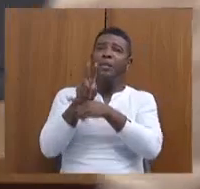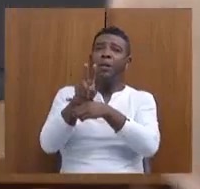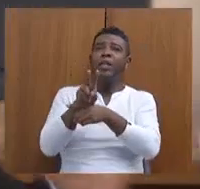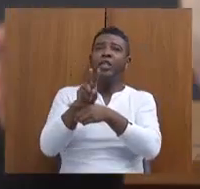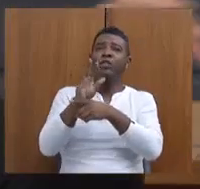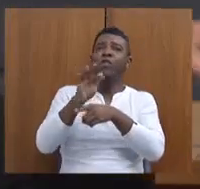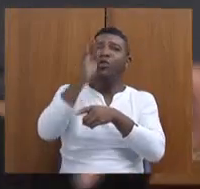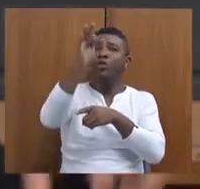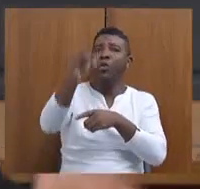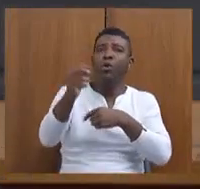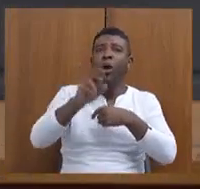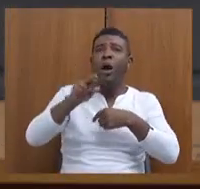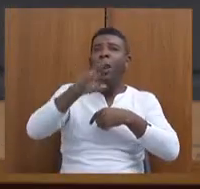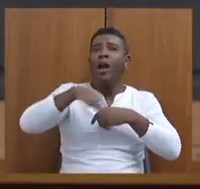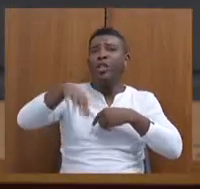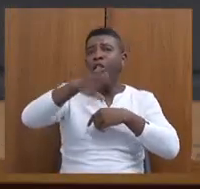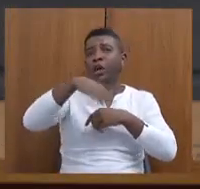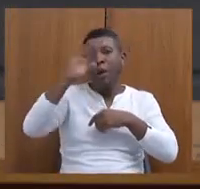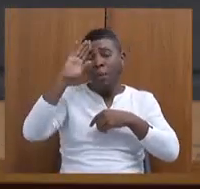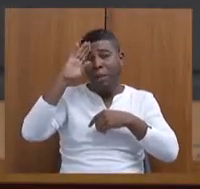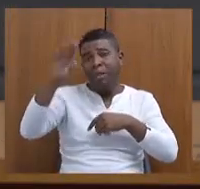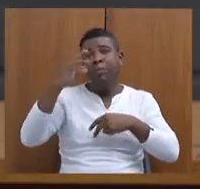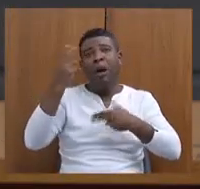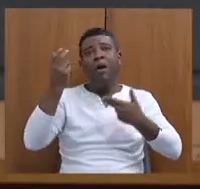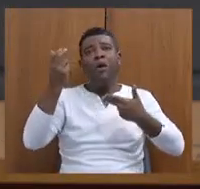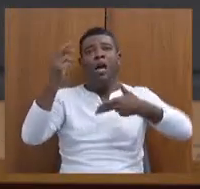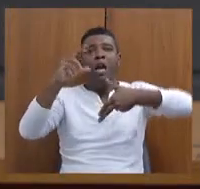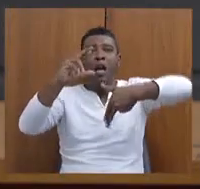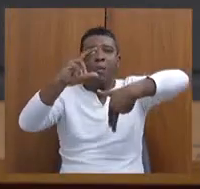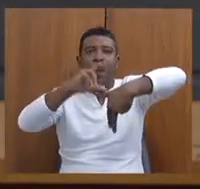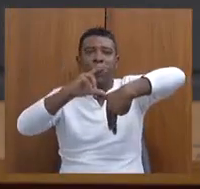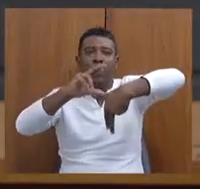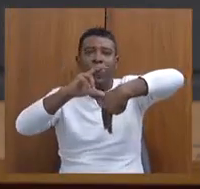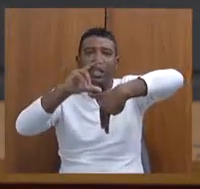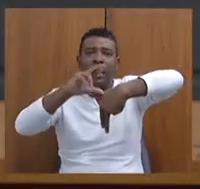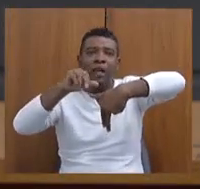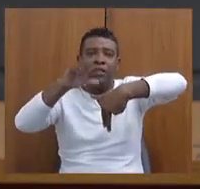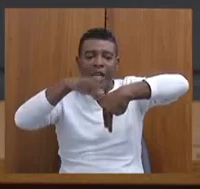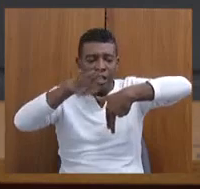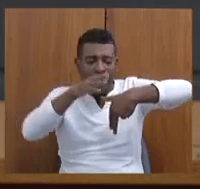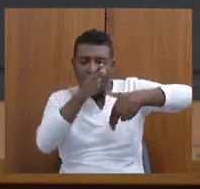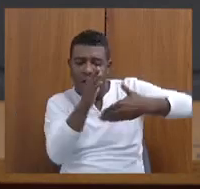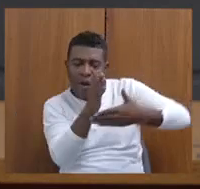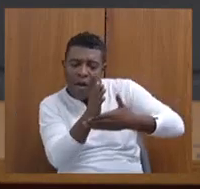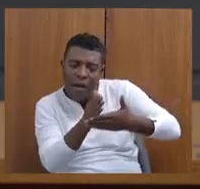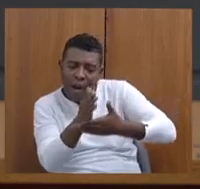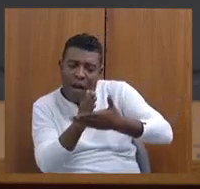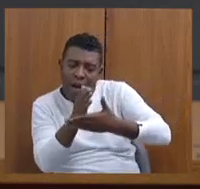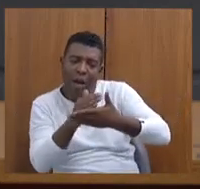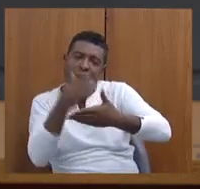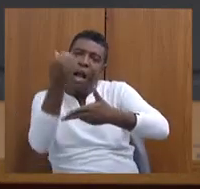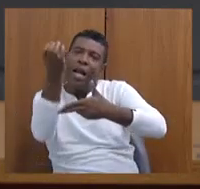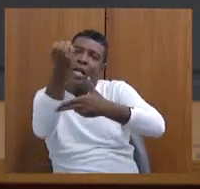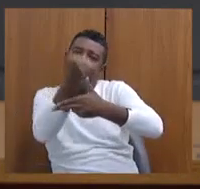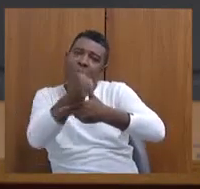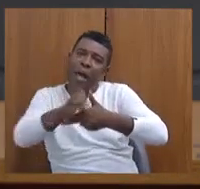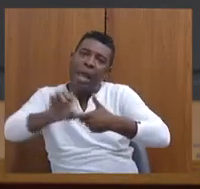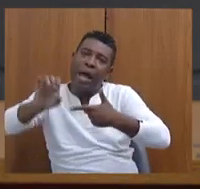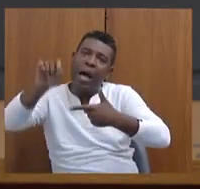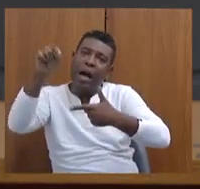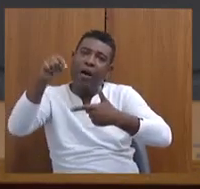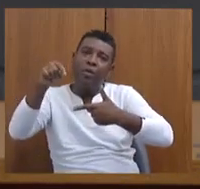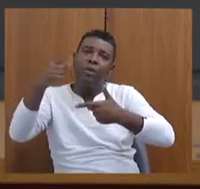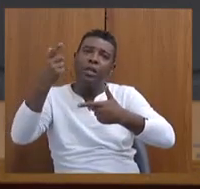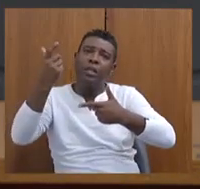sobretudo ali na região em Ribeirão das Neves Esmeraldas né que tanto sofreram esses